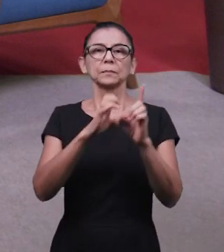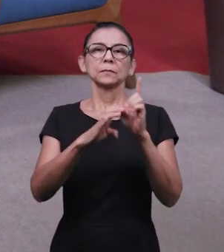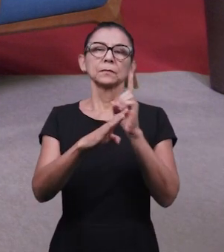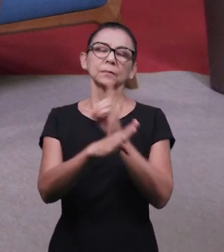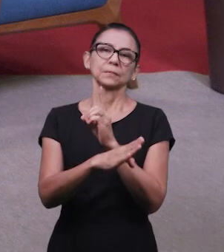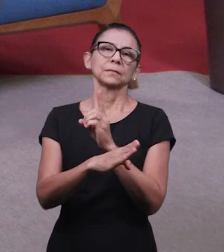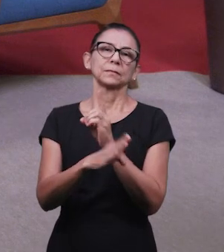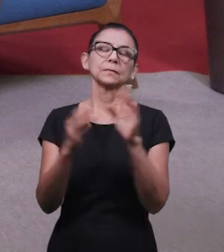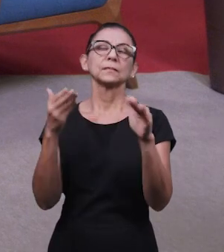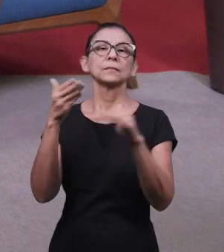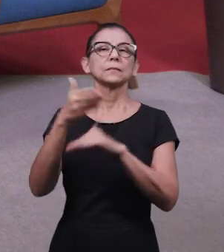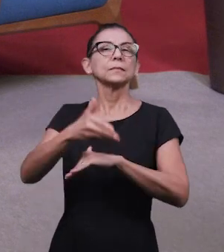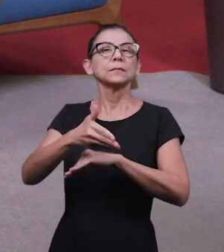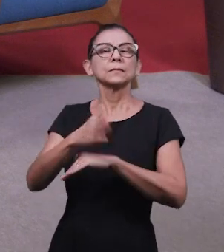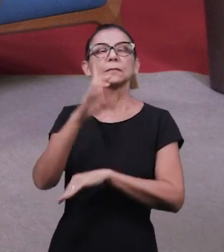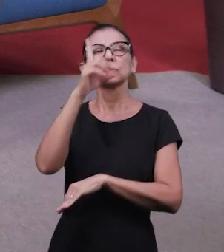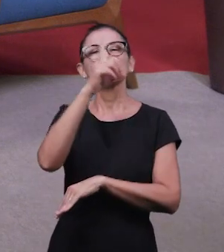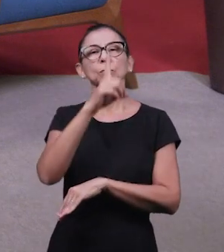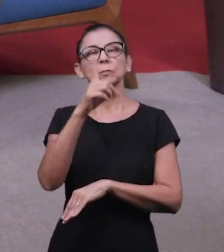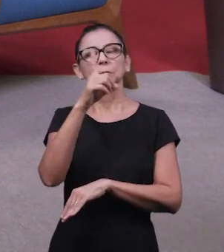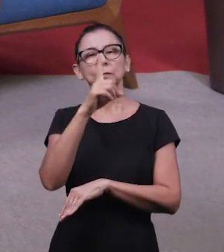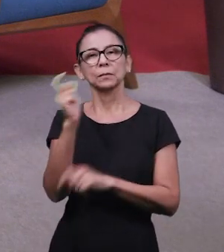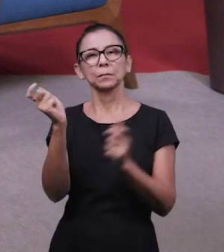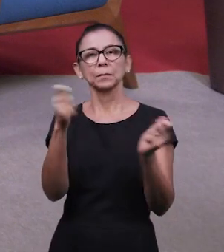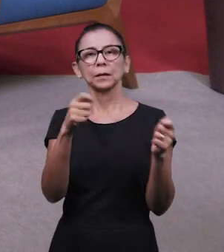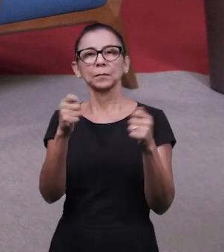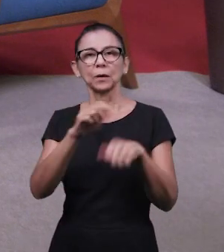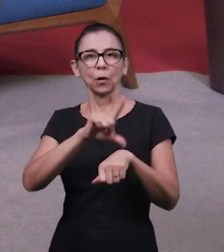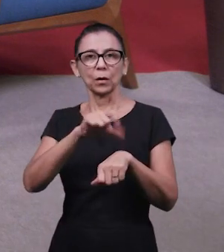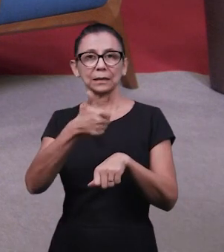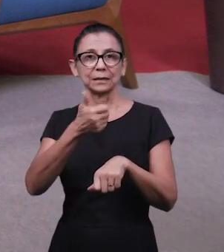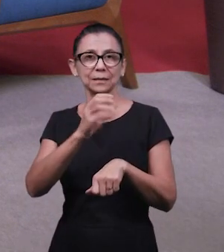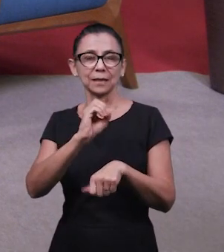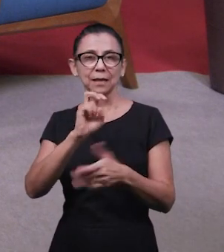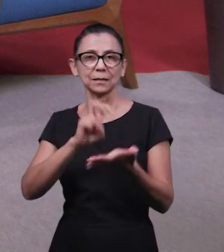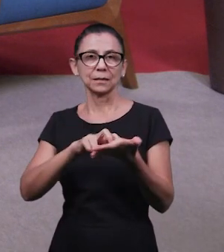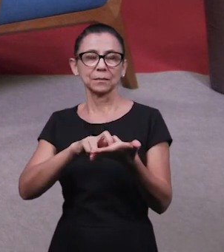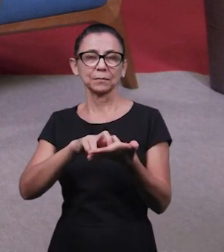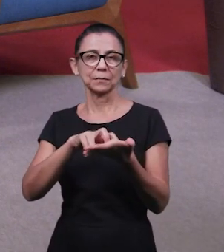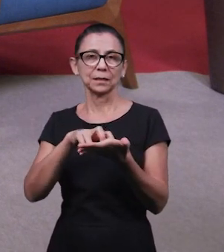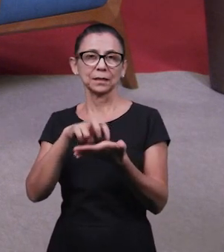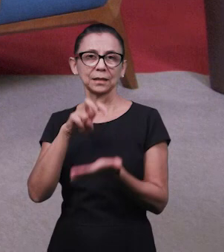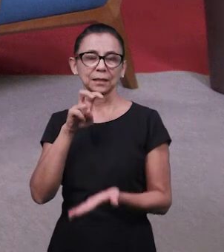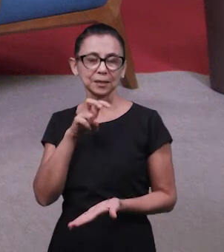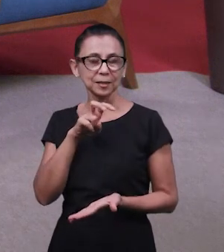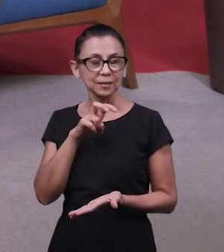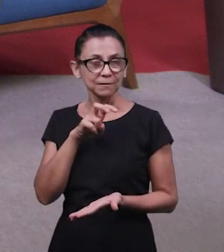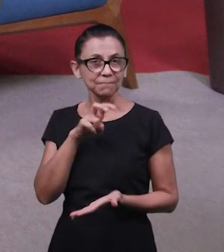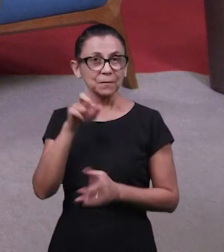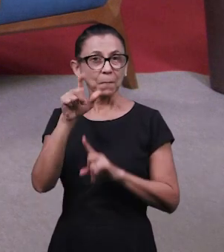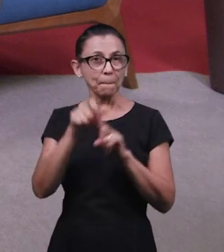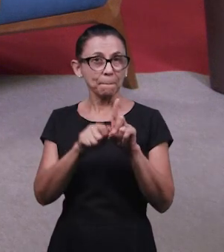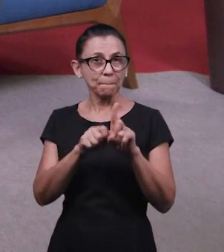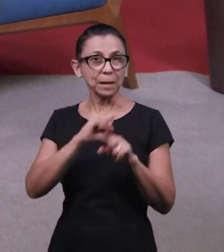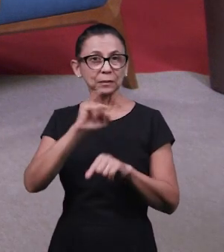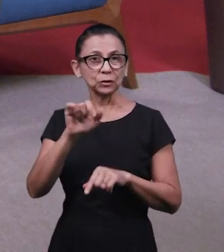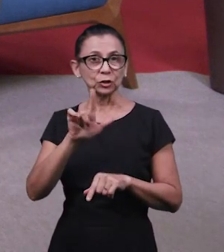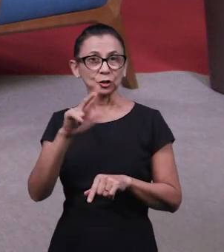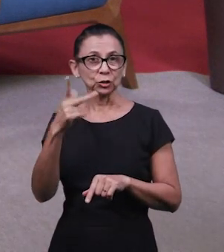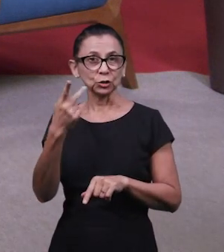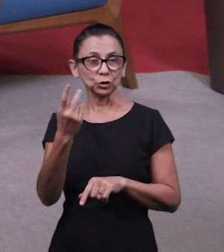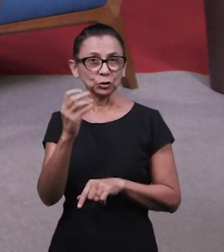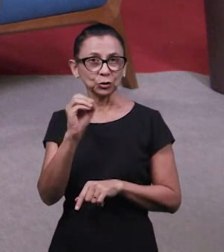conteúdos. Acesse também o nosso canal no YouTube, não perca a nossa programação. E eu quero fazer um convite especial para uma das